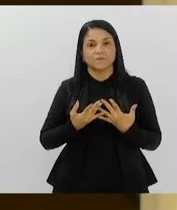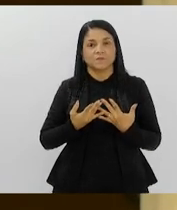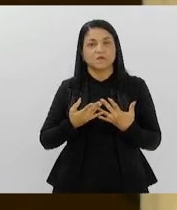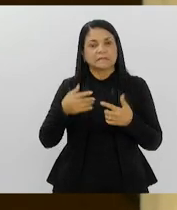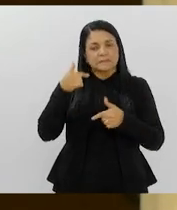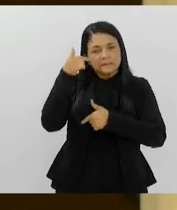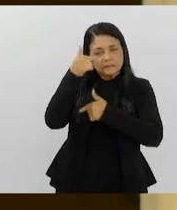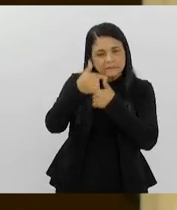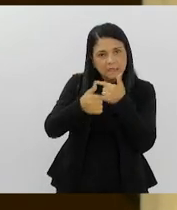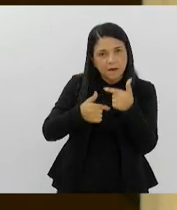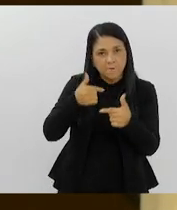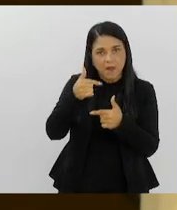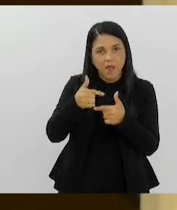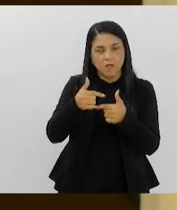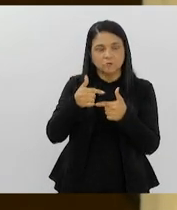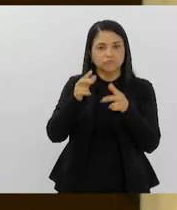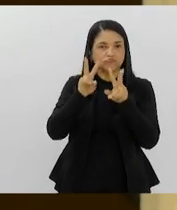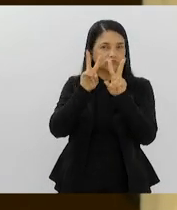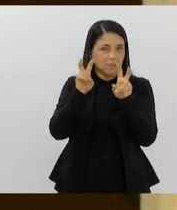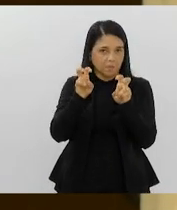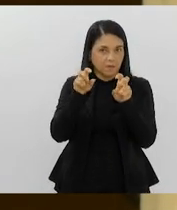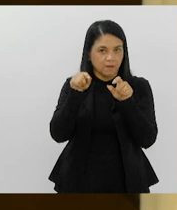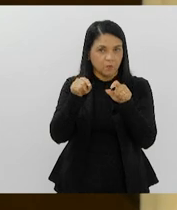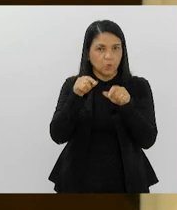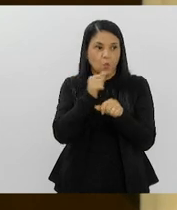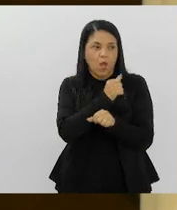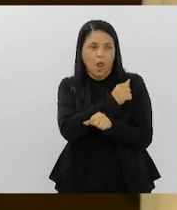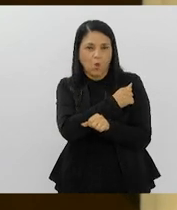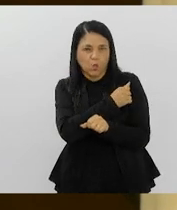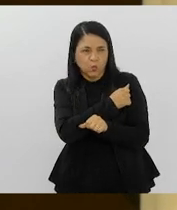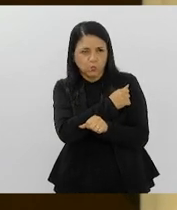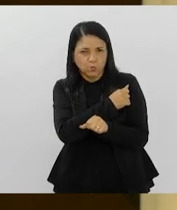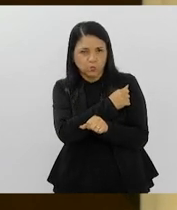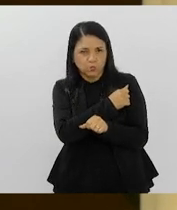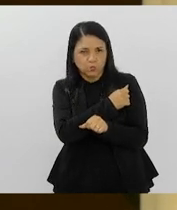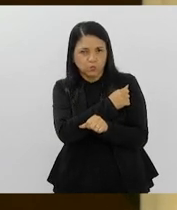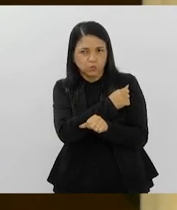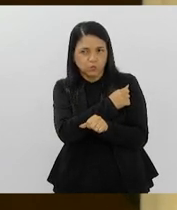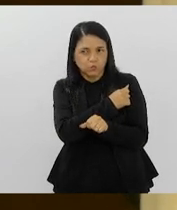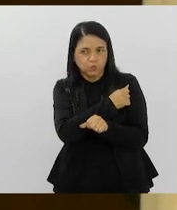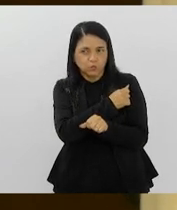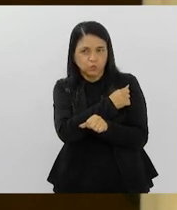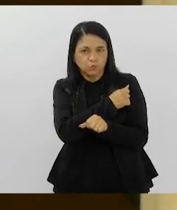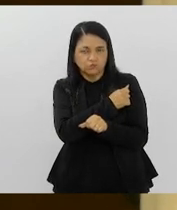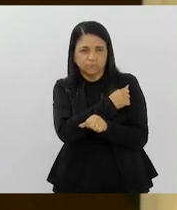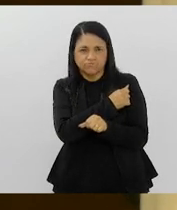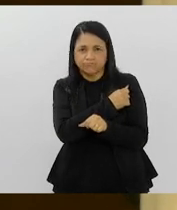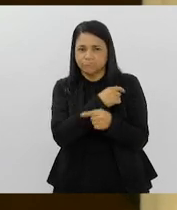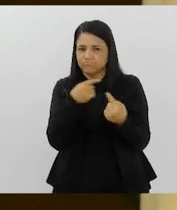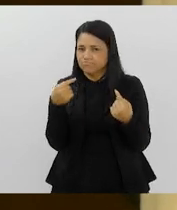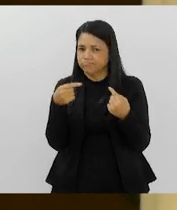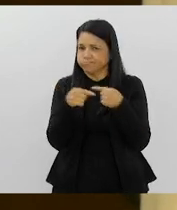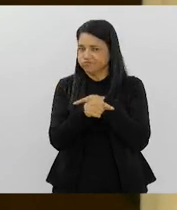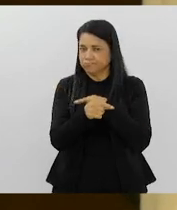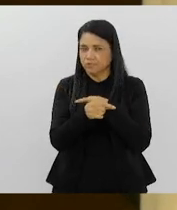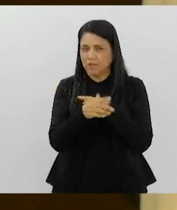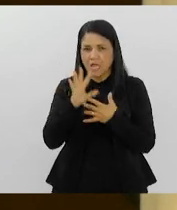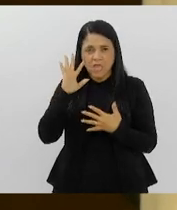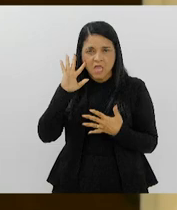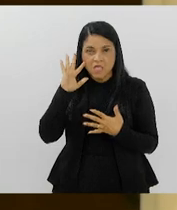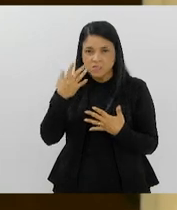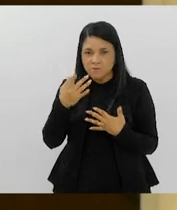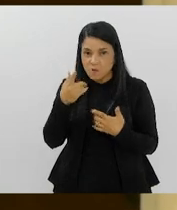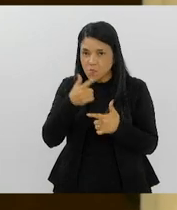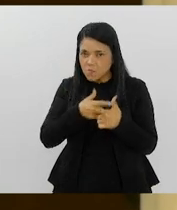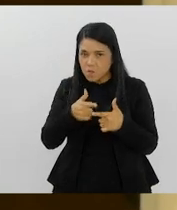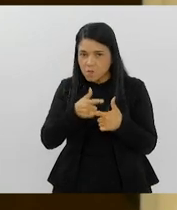trabalho somente do aluno, né, que seria equivocado, você não consegue resolver o problema se focar as